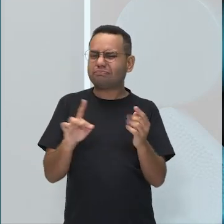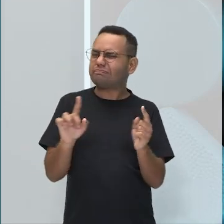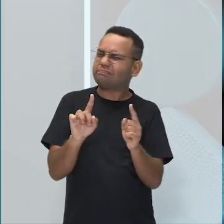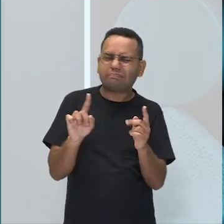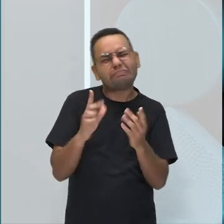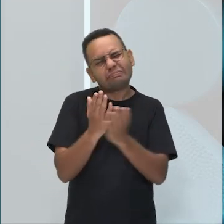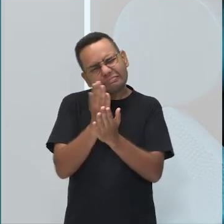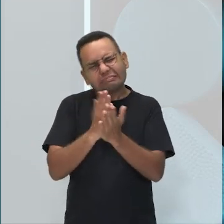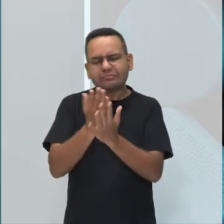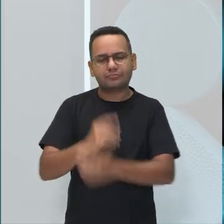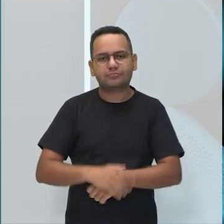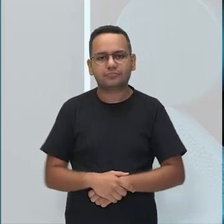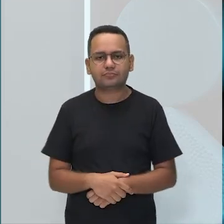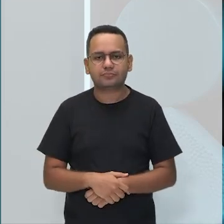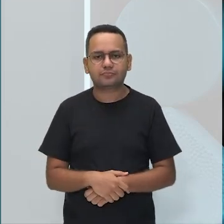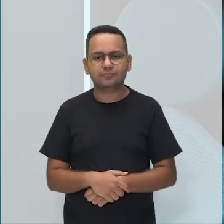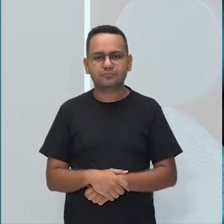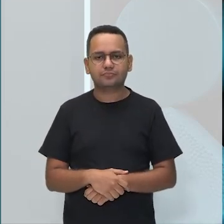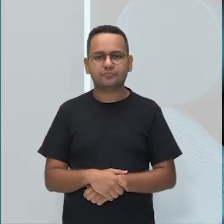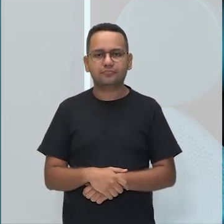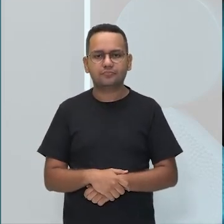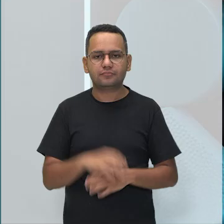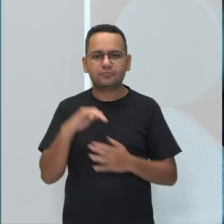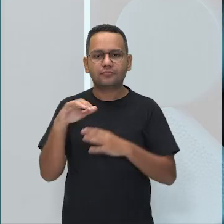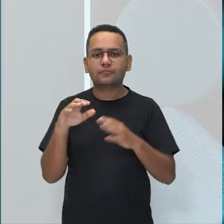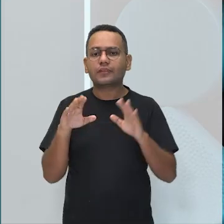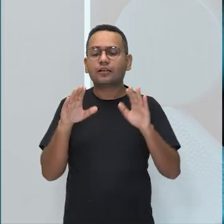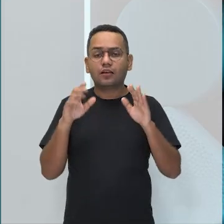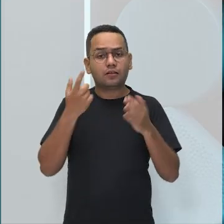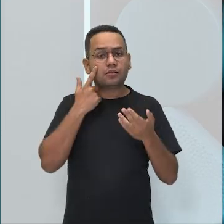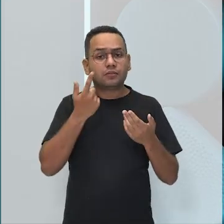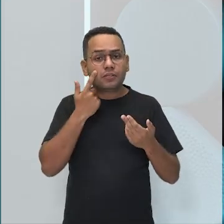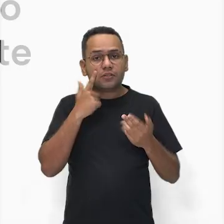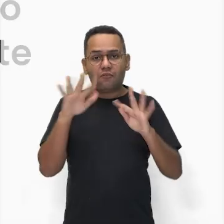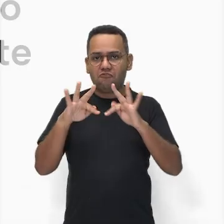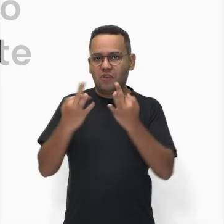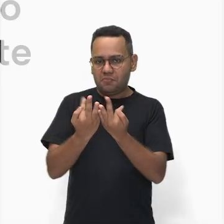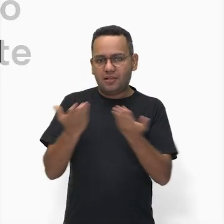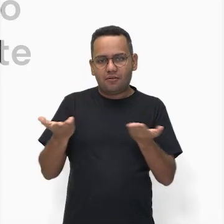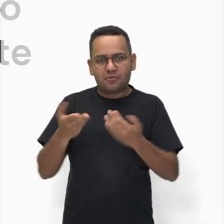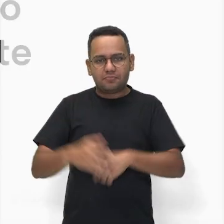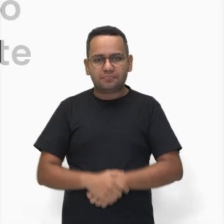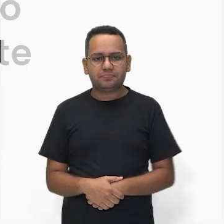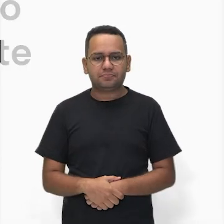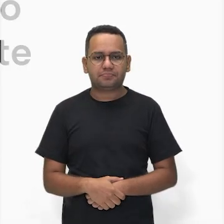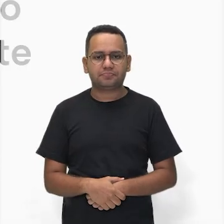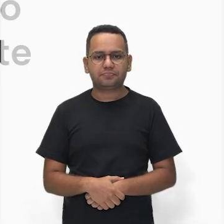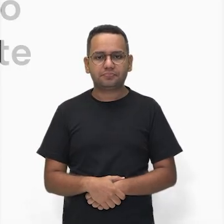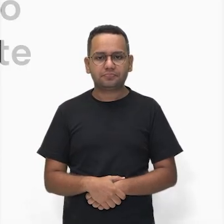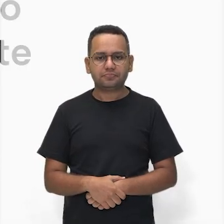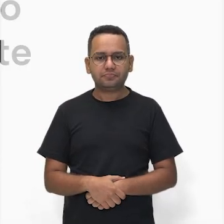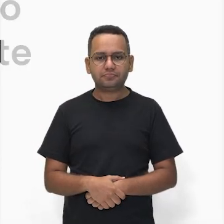foco principal, o nosso olhar vai ser para a família de Chico Bento, colocando o nosso texto mais uma vez. Olha só.